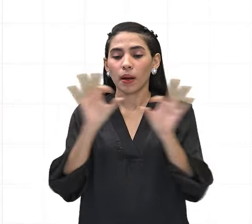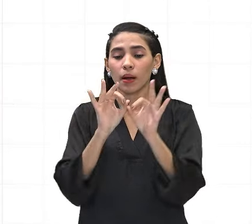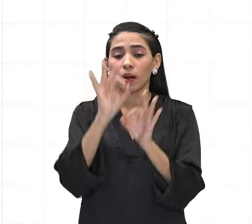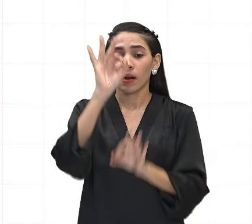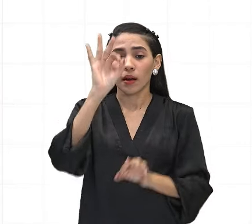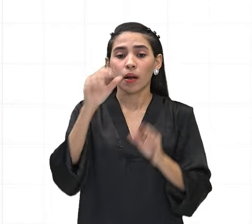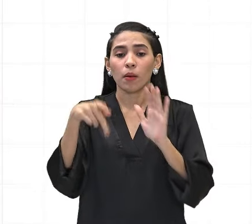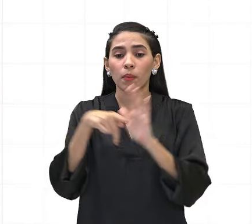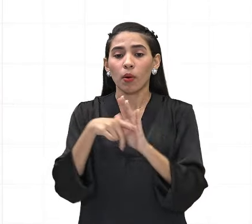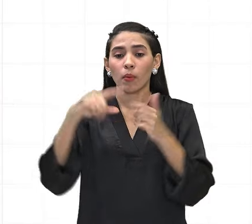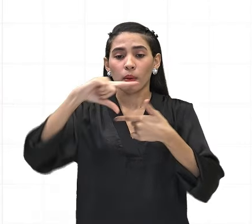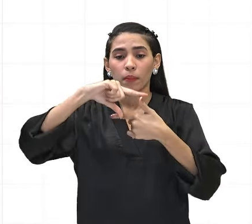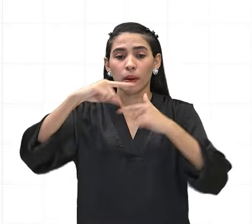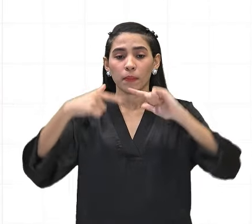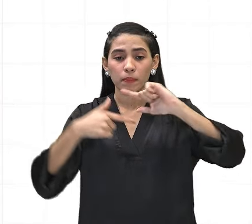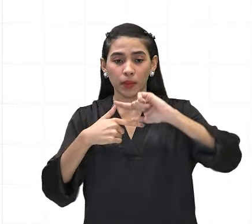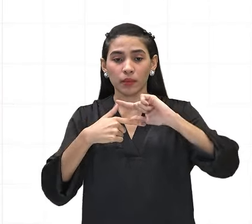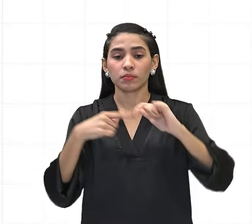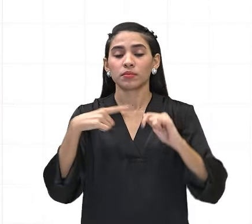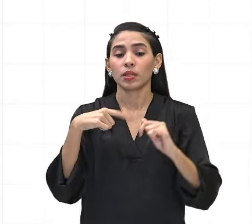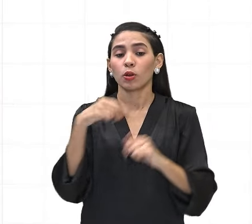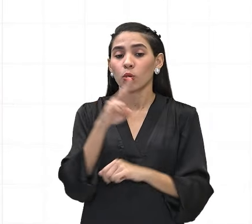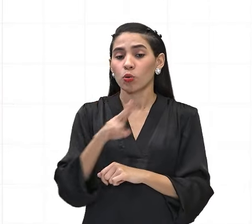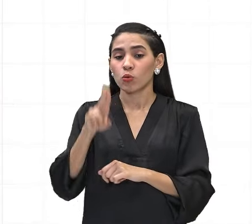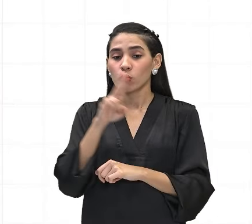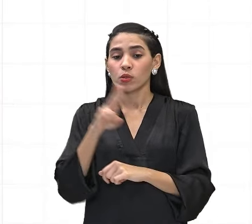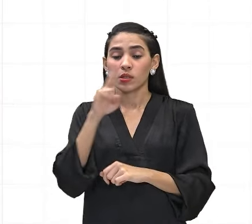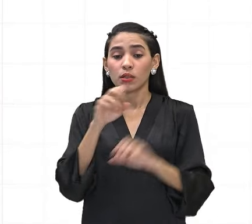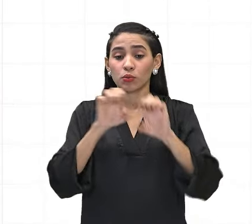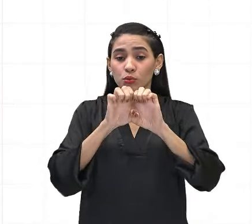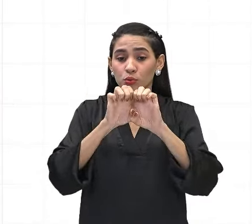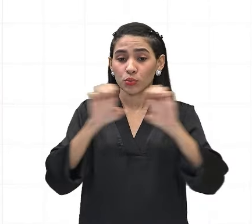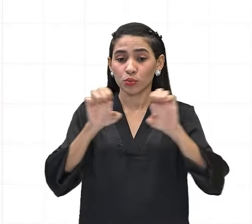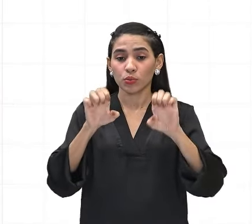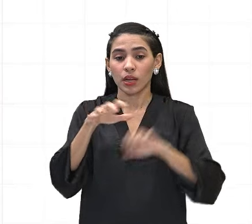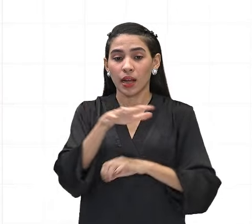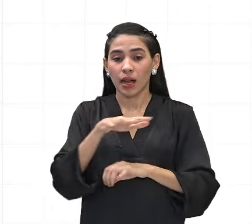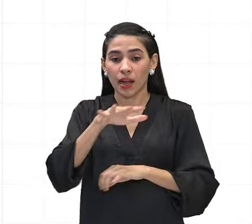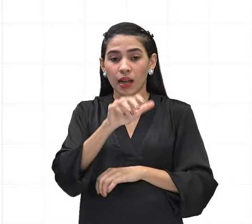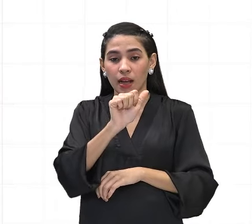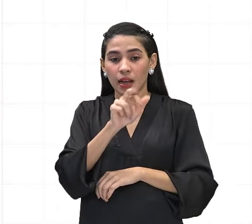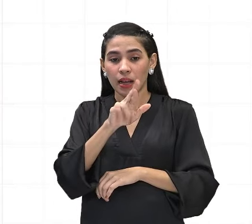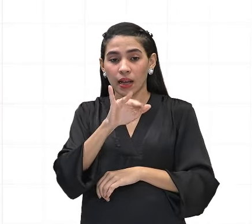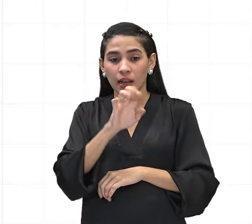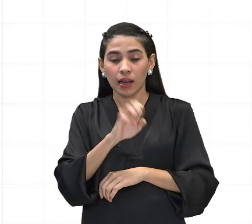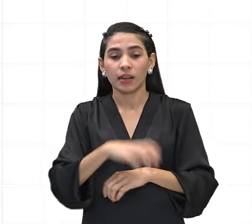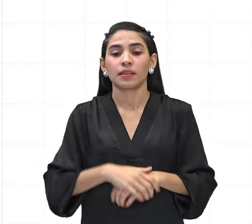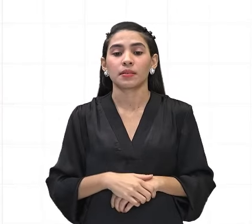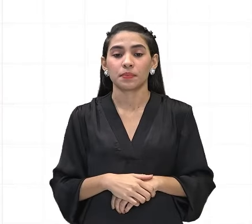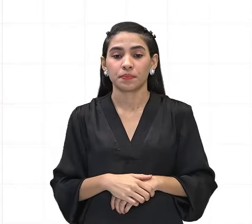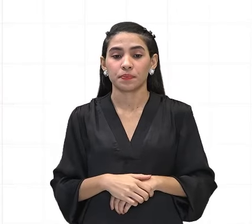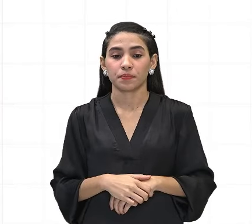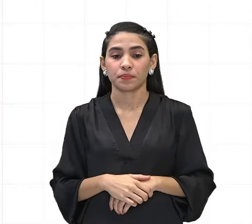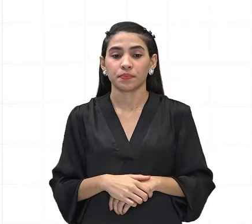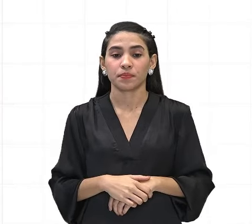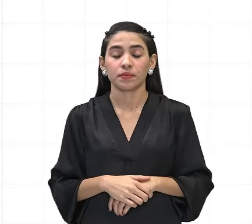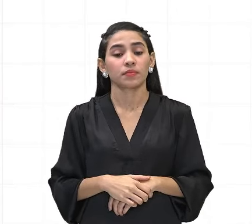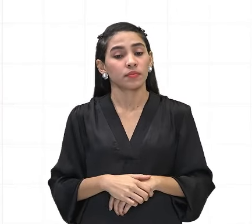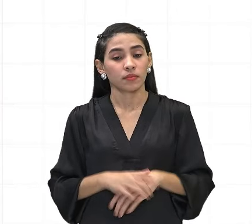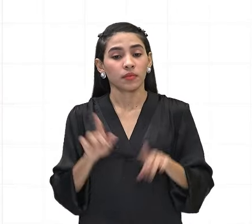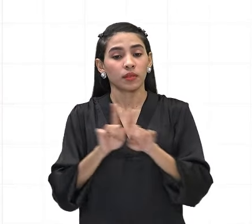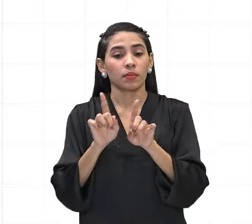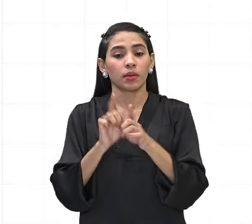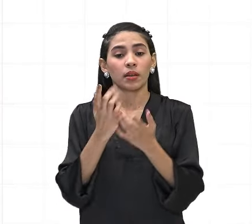geométricas utilizando expressões de cálculo de área que seriam quadriláteros triângulos e círculos em